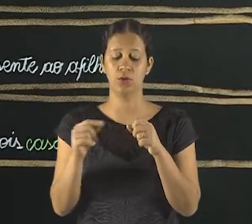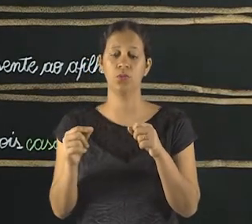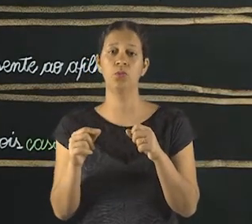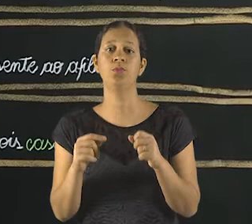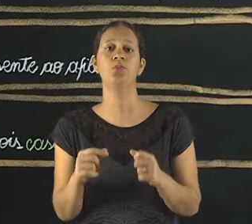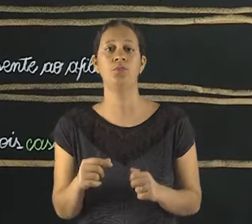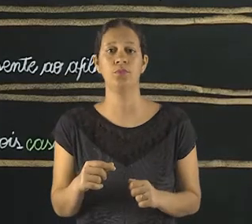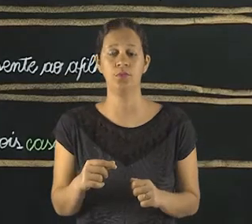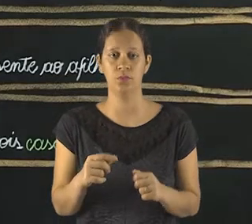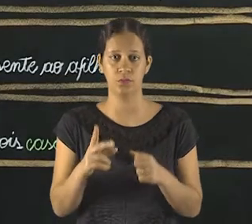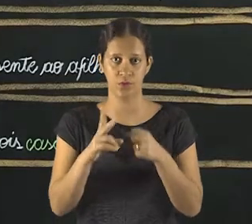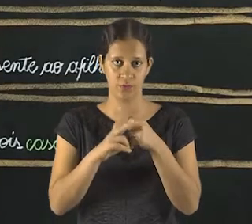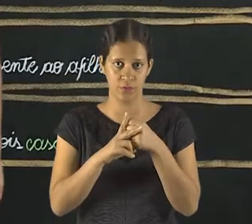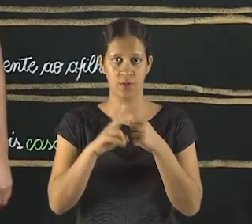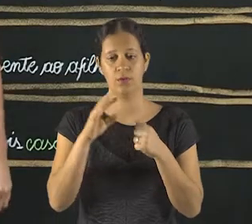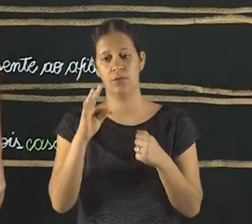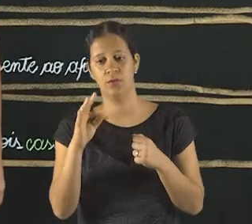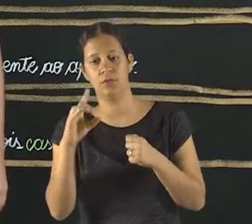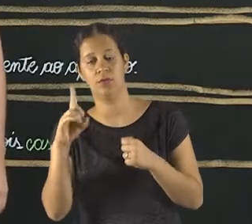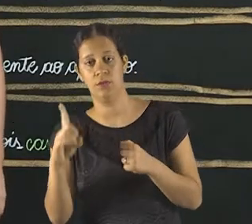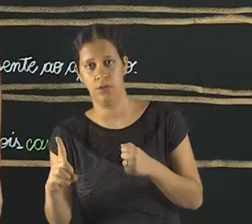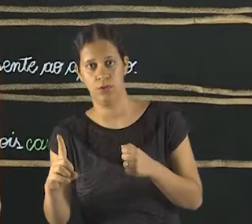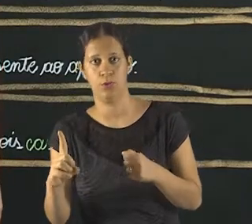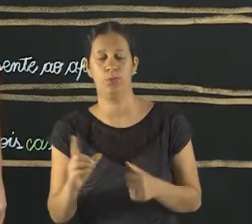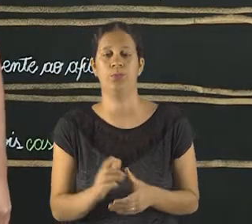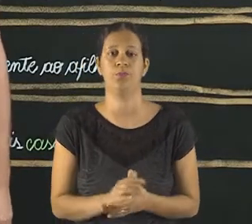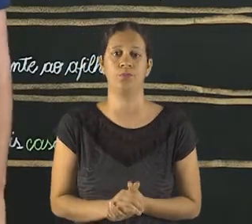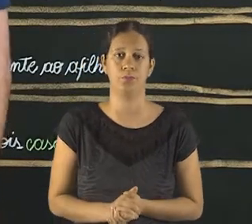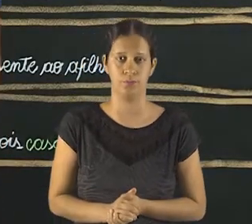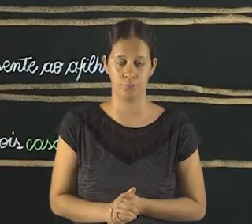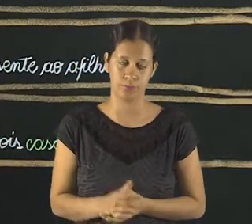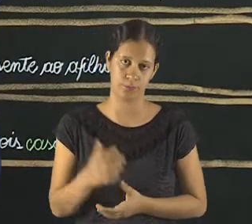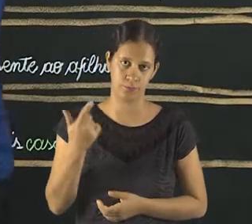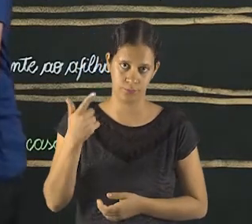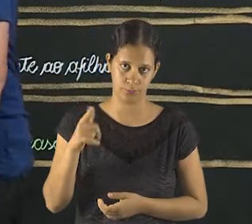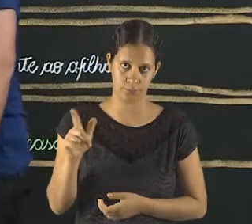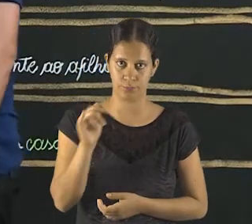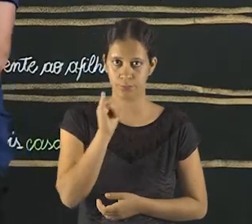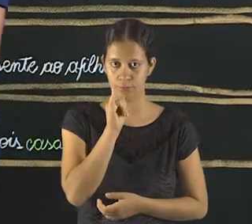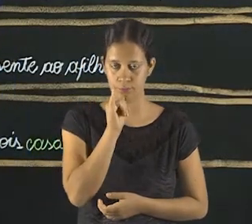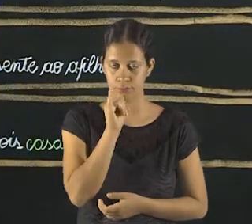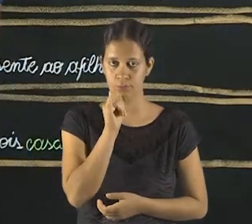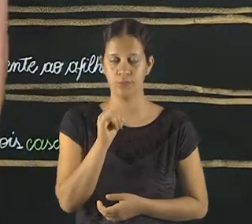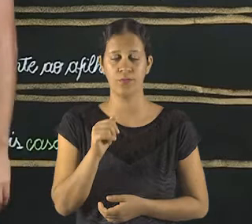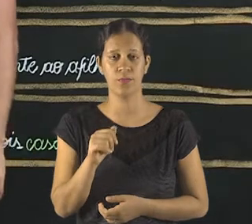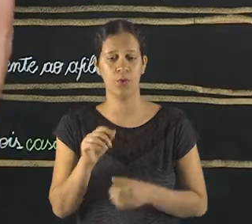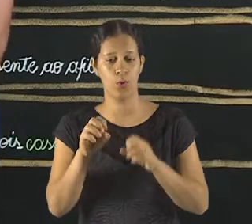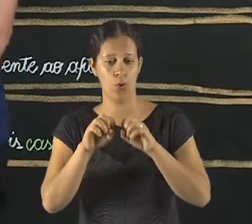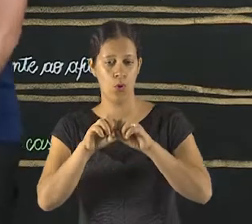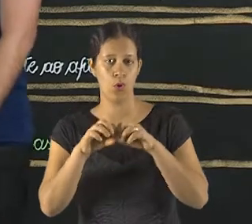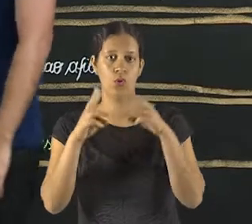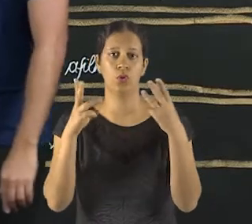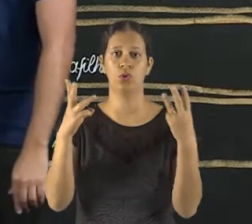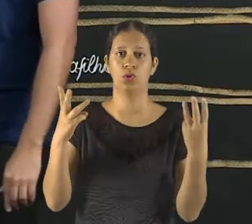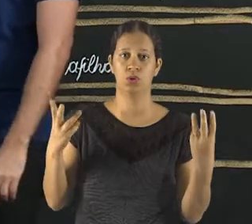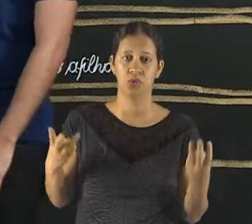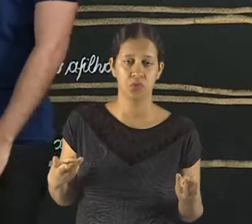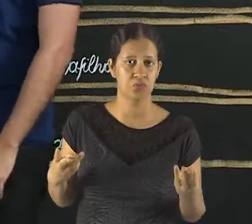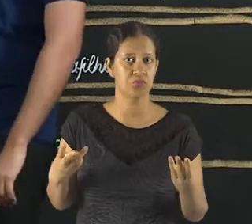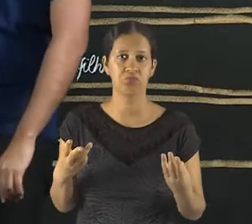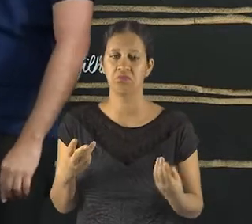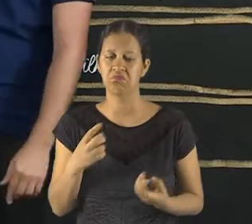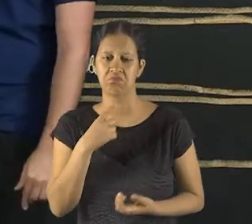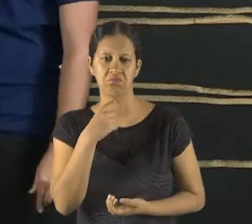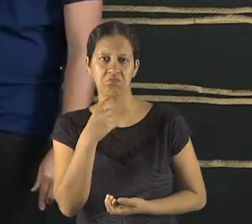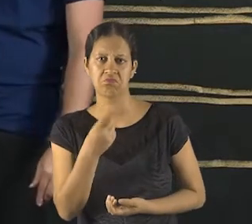com o complemento é direta, por isso que a gente chama verbo transitivo direto. Um outro exemplo. O show não